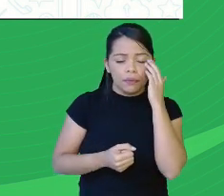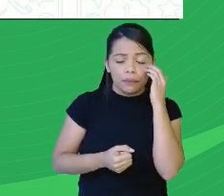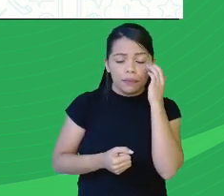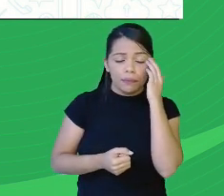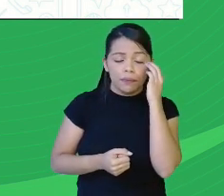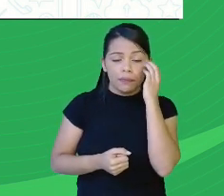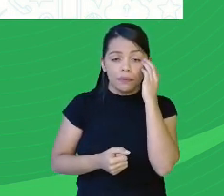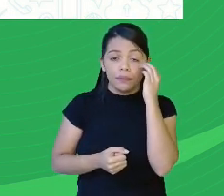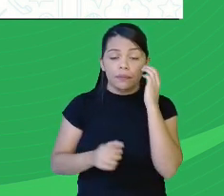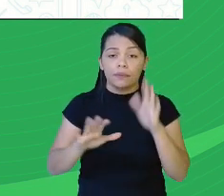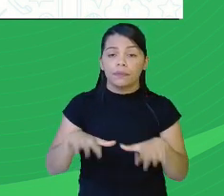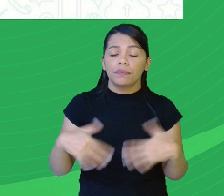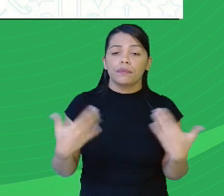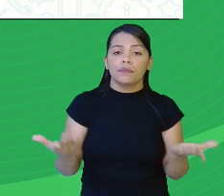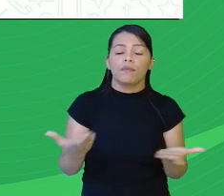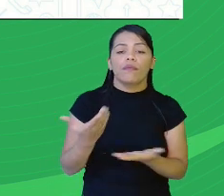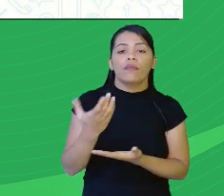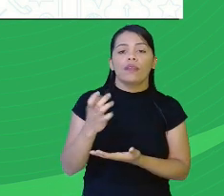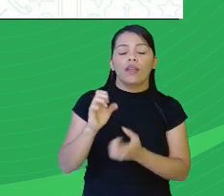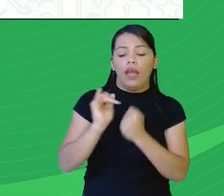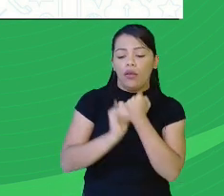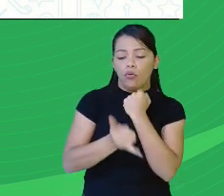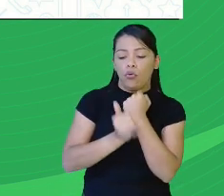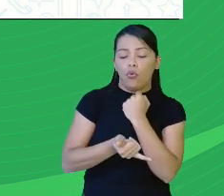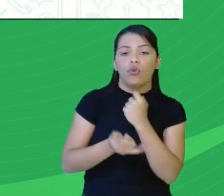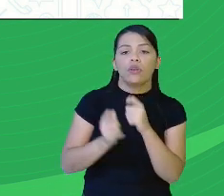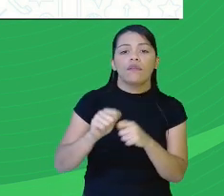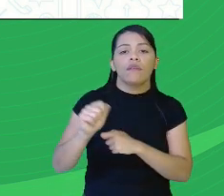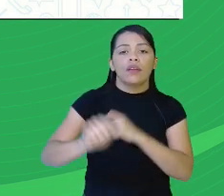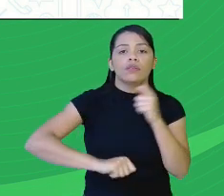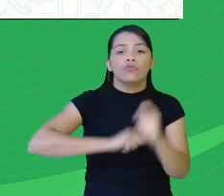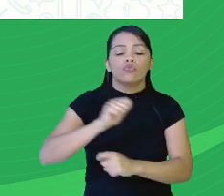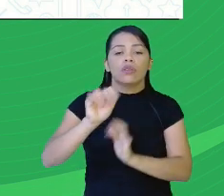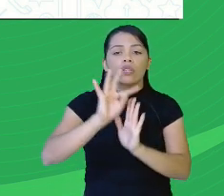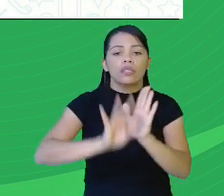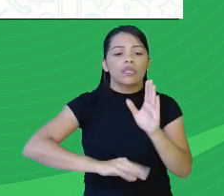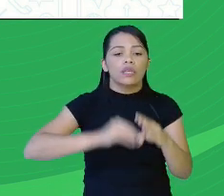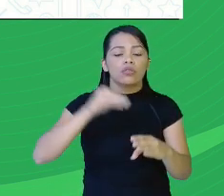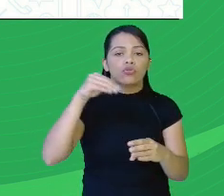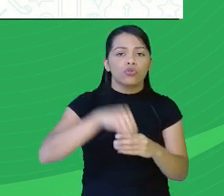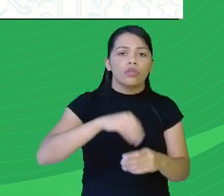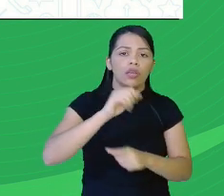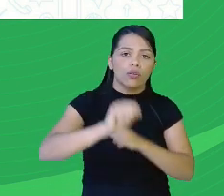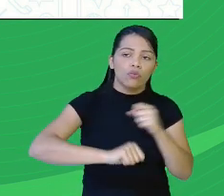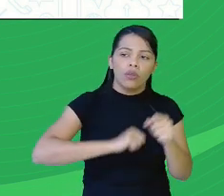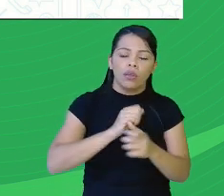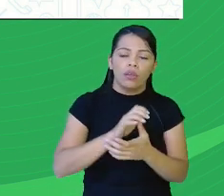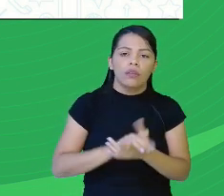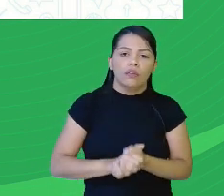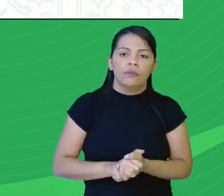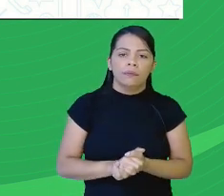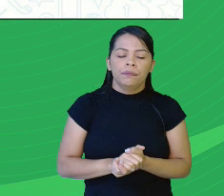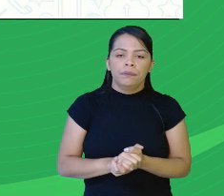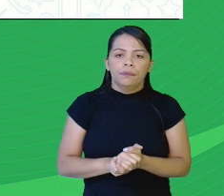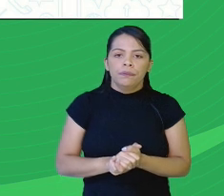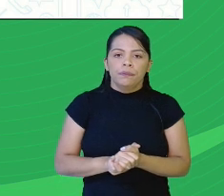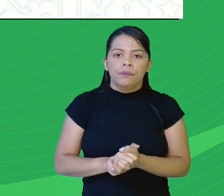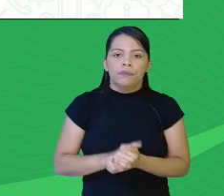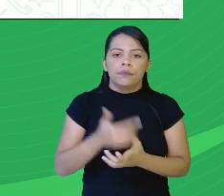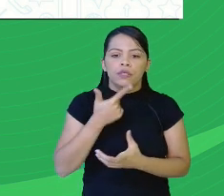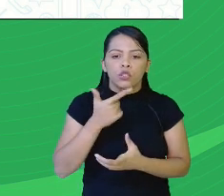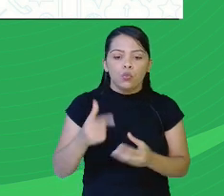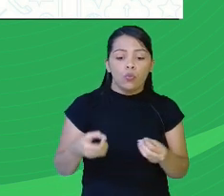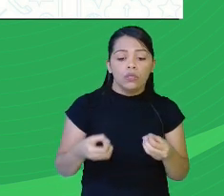trabalha com a exploração da mensagem que se deseja passar. Ou seja, uma linguagem próxima